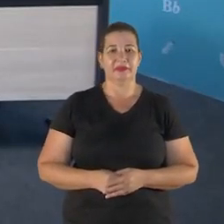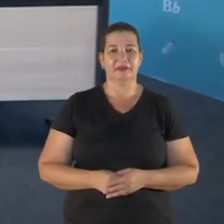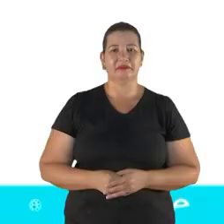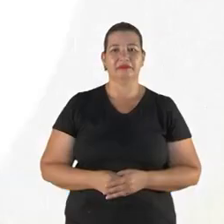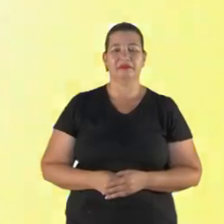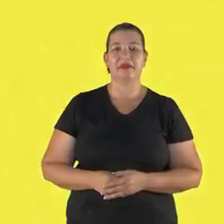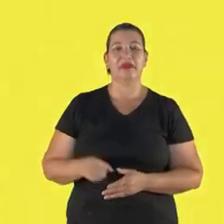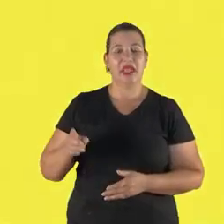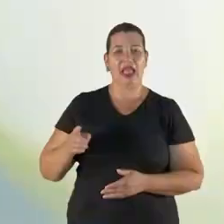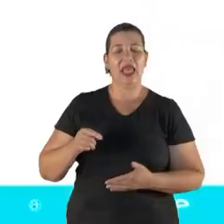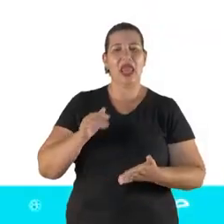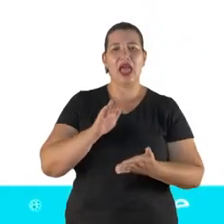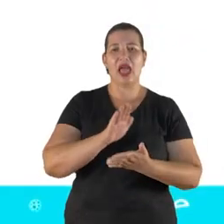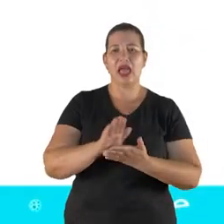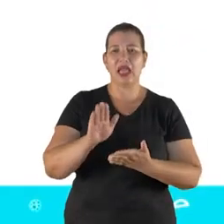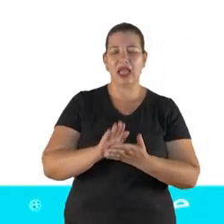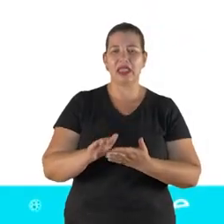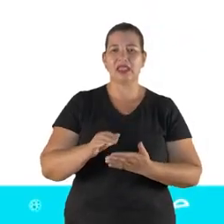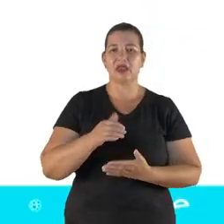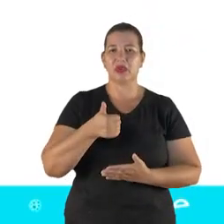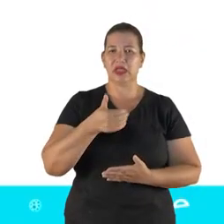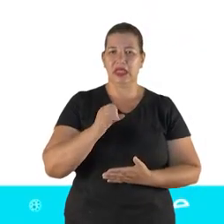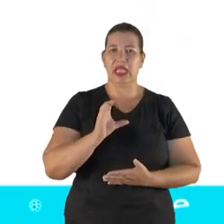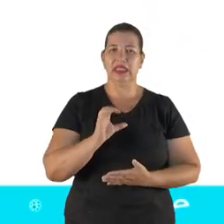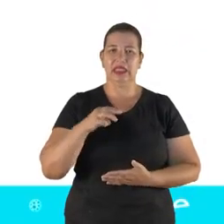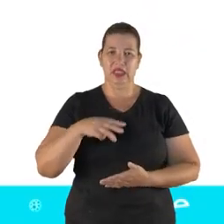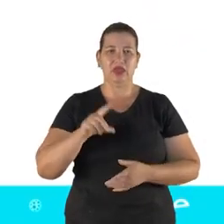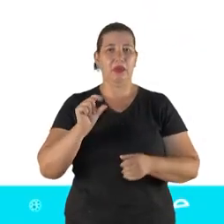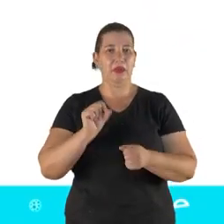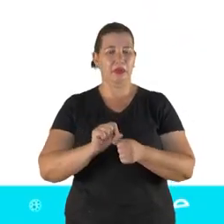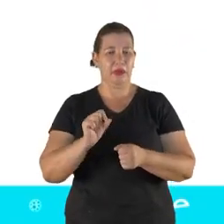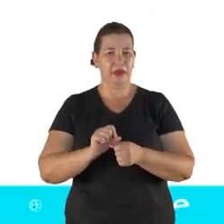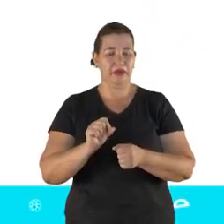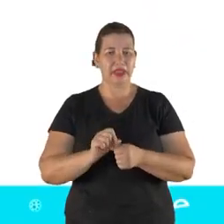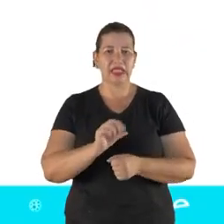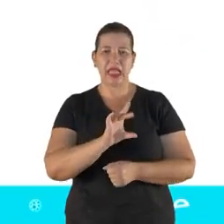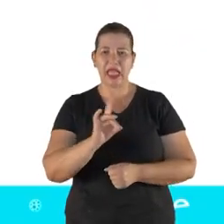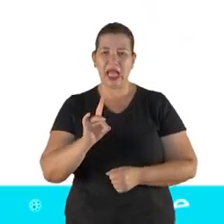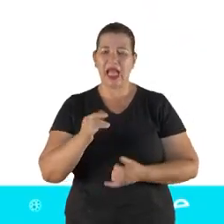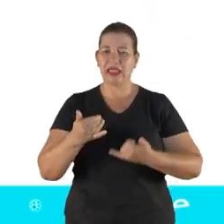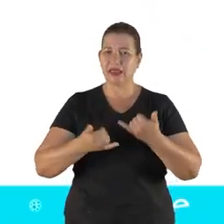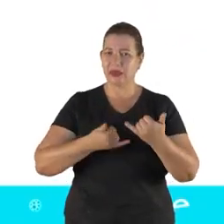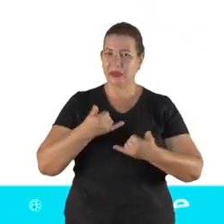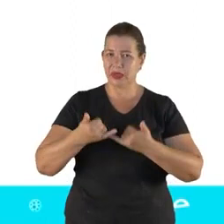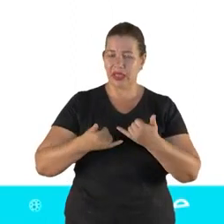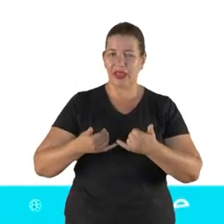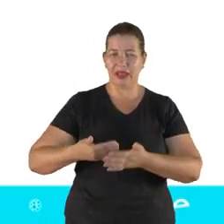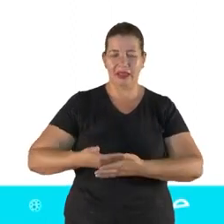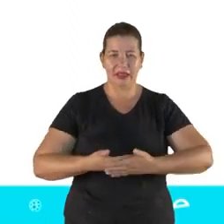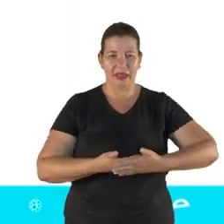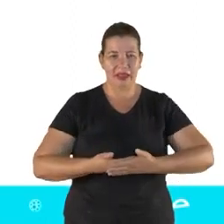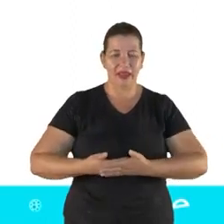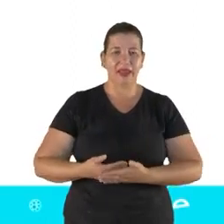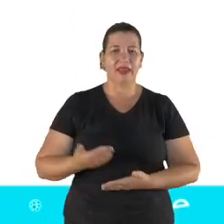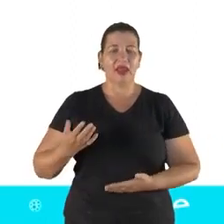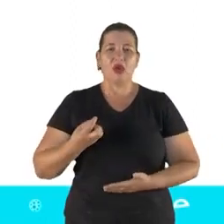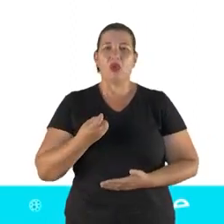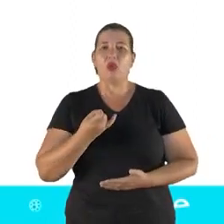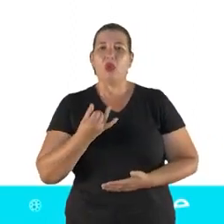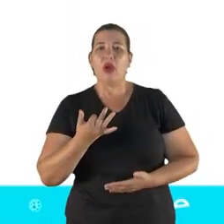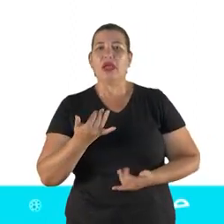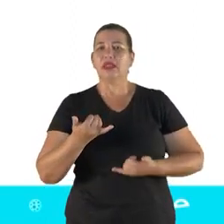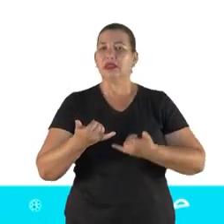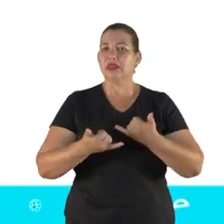esse aqui, ó. Sabendo que ela gasta 10 centímetros para fazer cada boneca